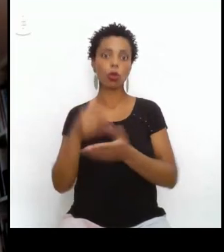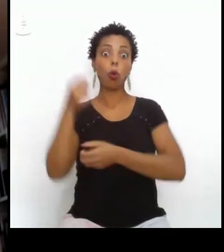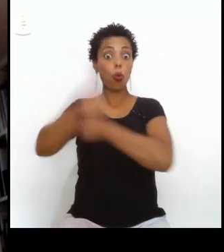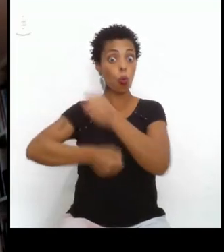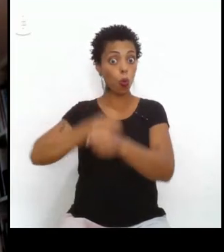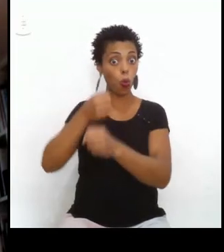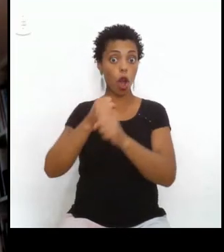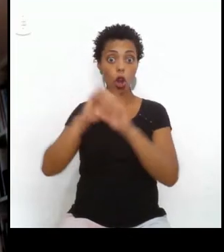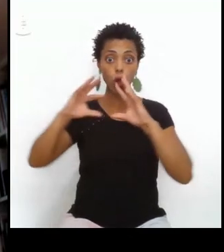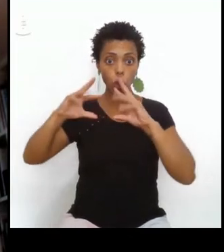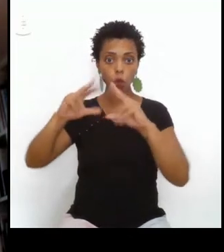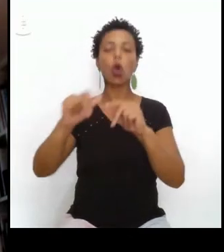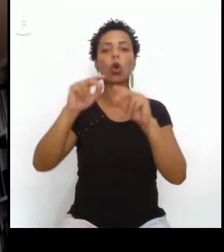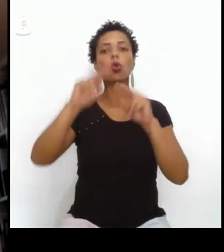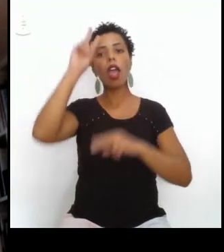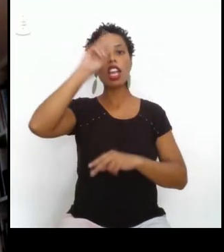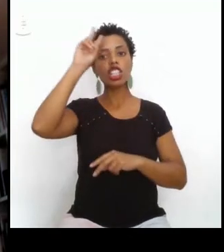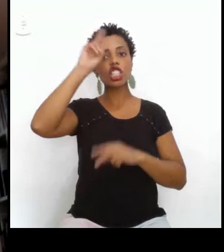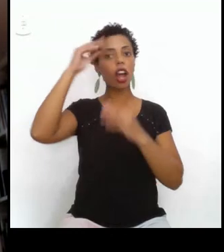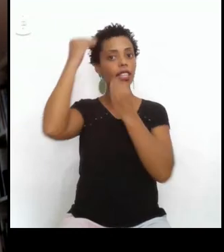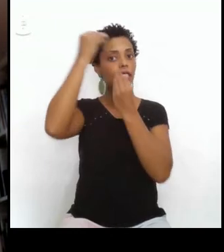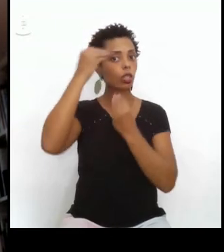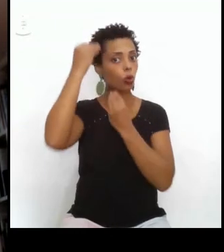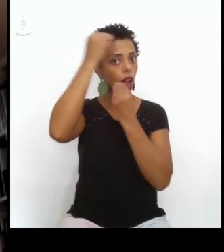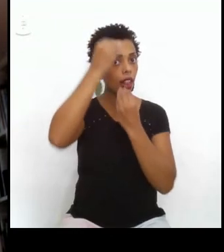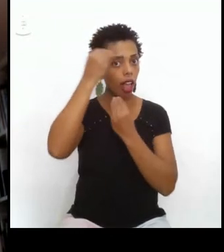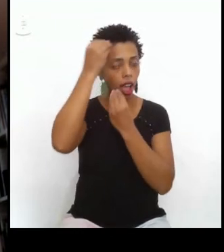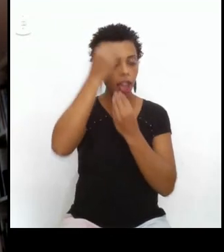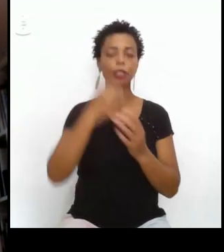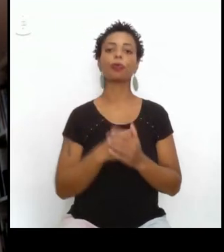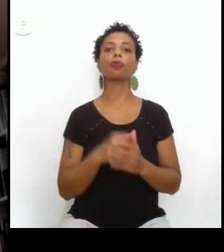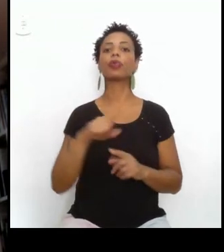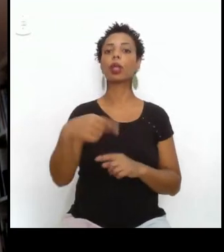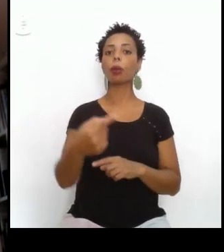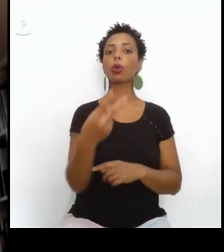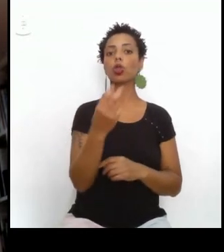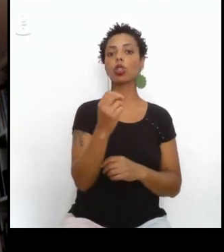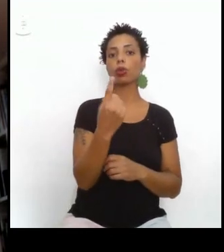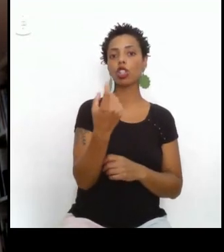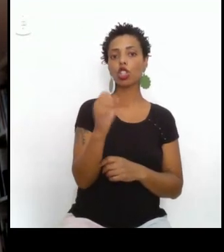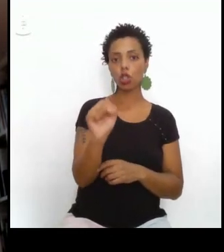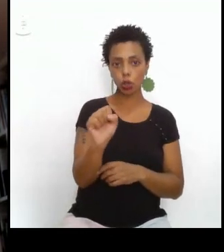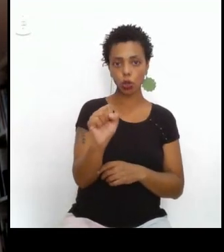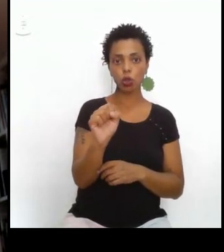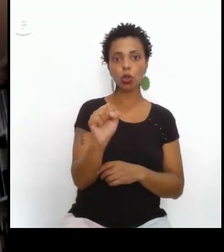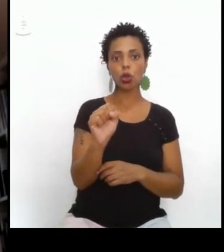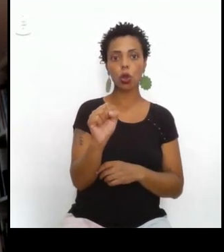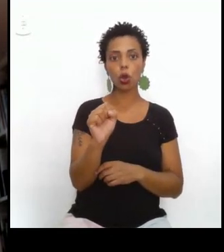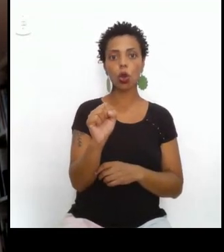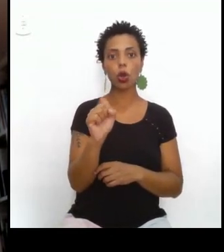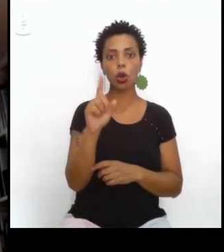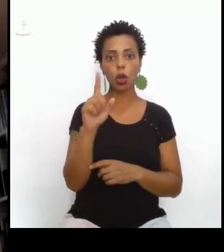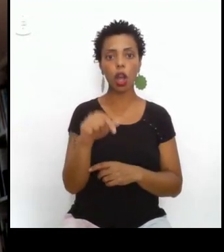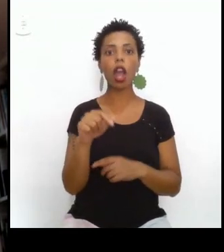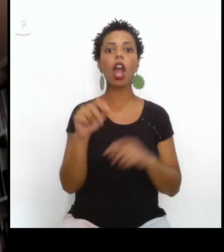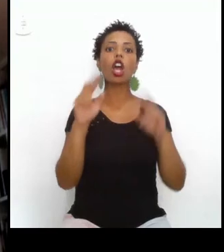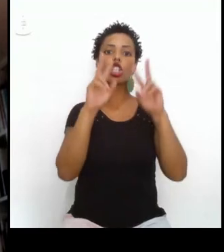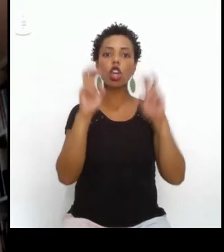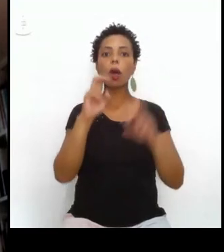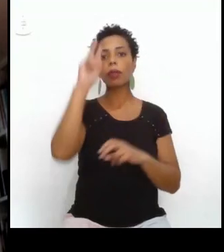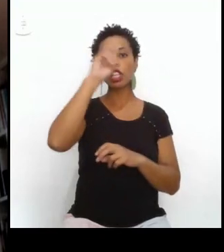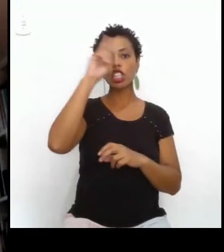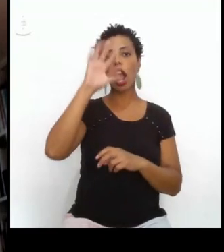história da sexualidade em 2018 nós fizemos uma carroça de todas as histórias afro atlânticas